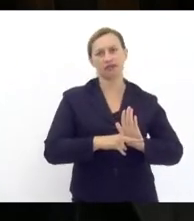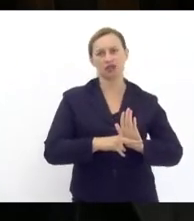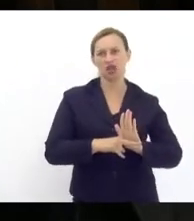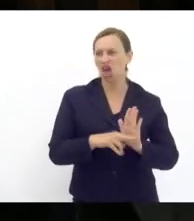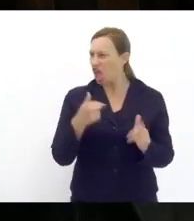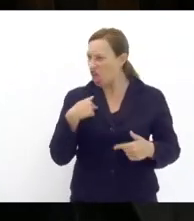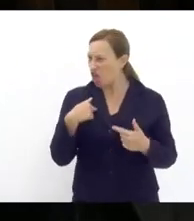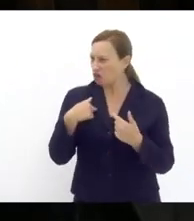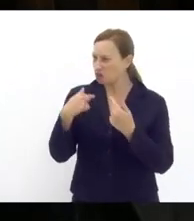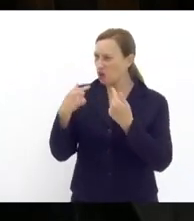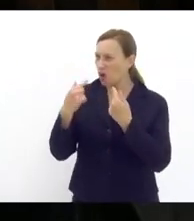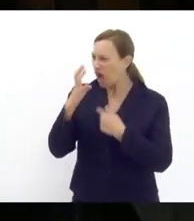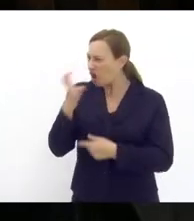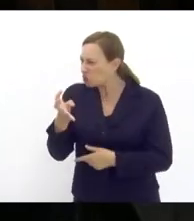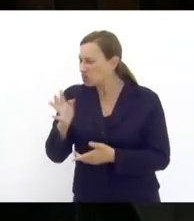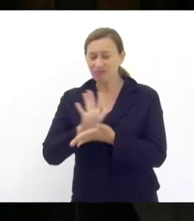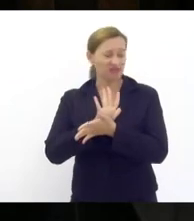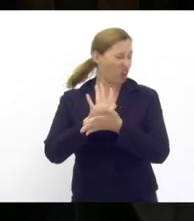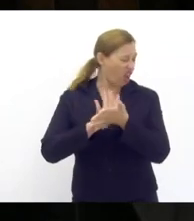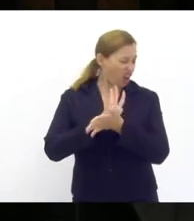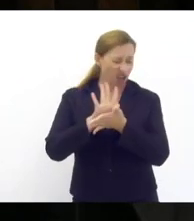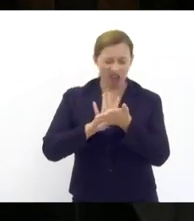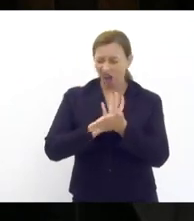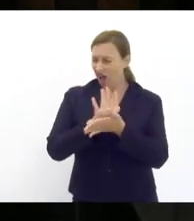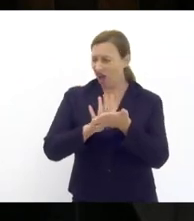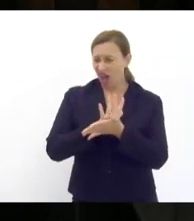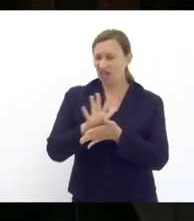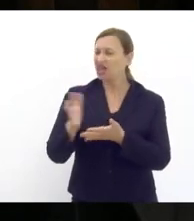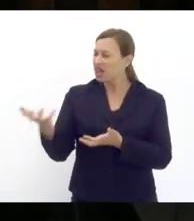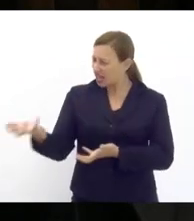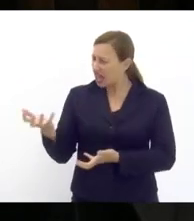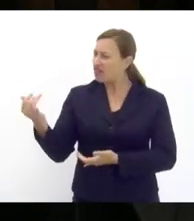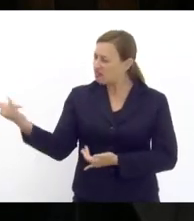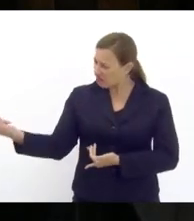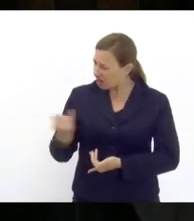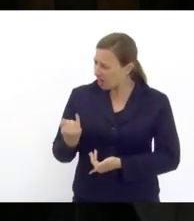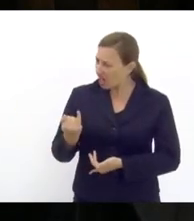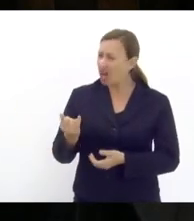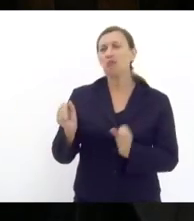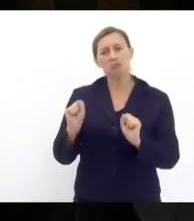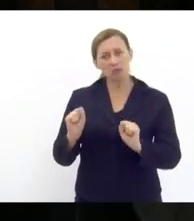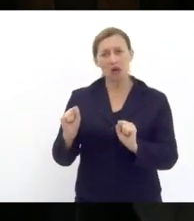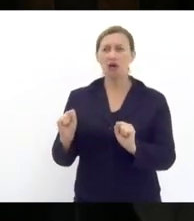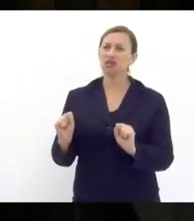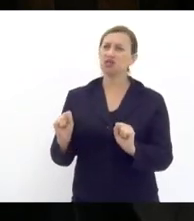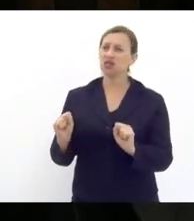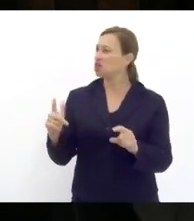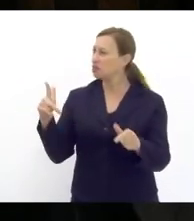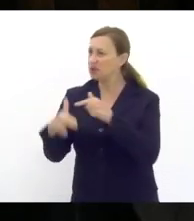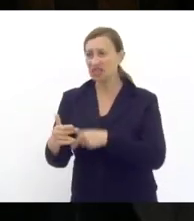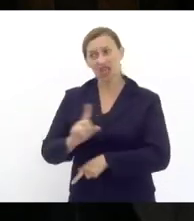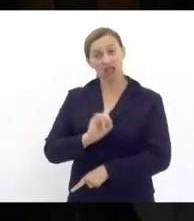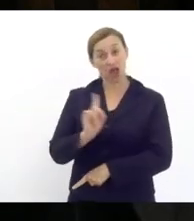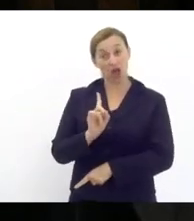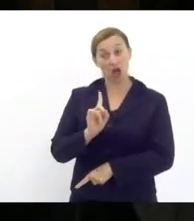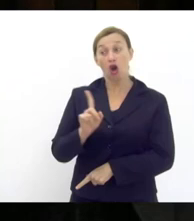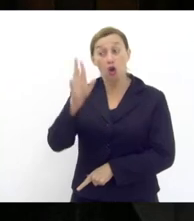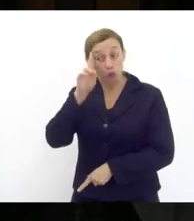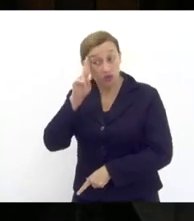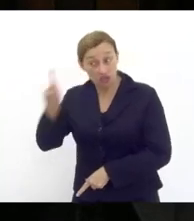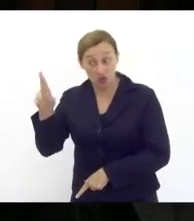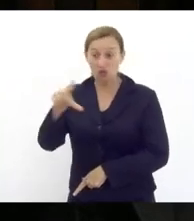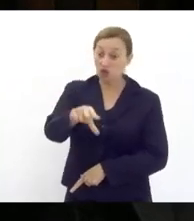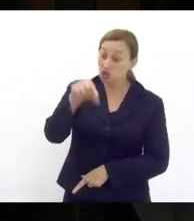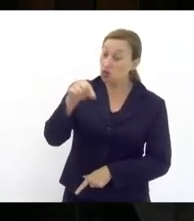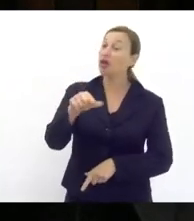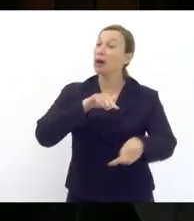estou lhe ameaçando, deputado. Vossa Excelência, se quiser falar, venha trabalhar, deputado. Vossa Excelência foi eleito para trabalhar,